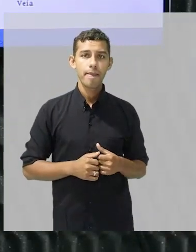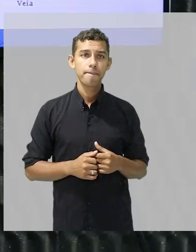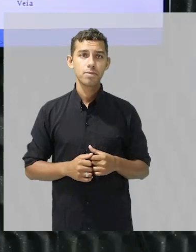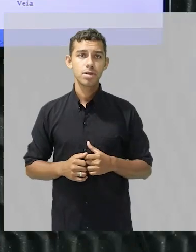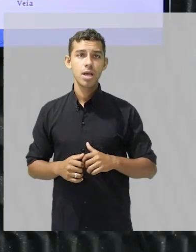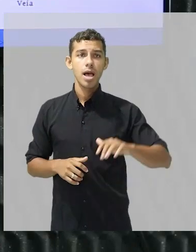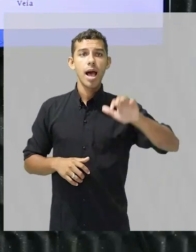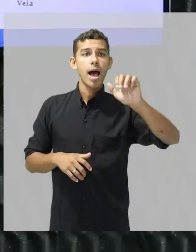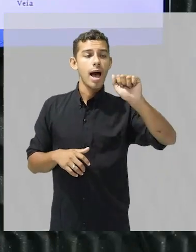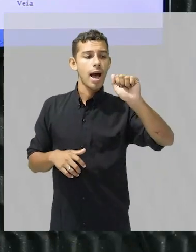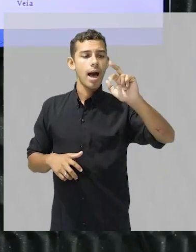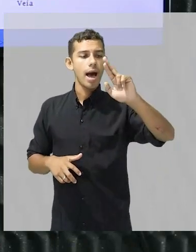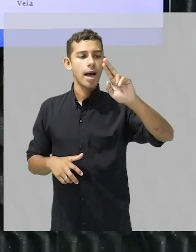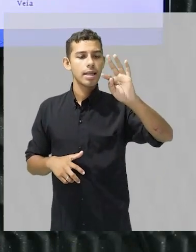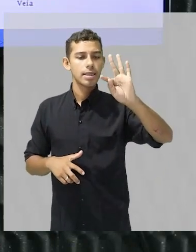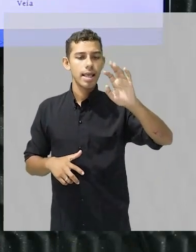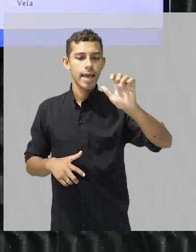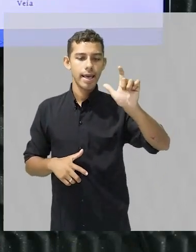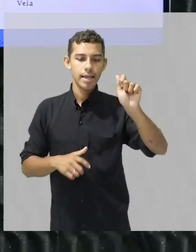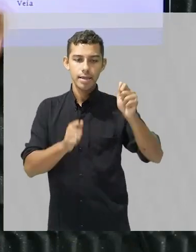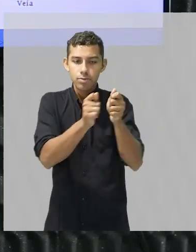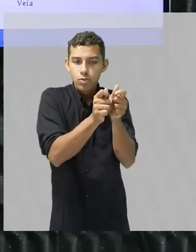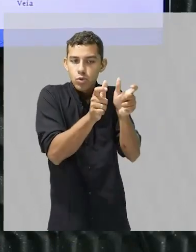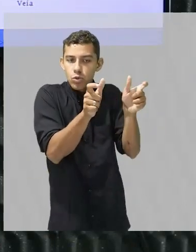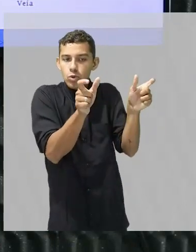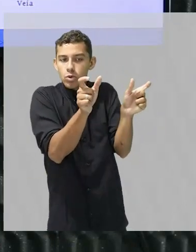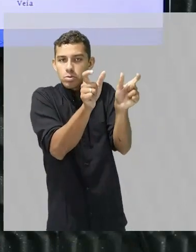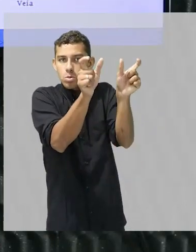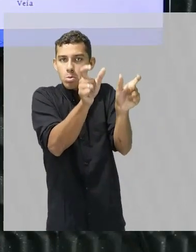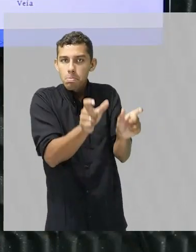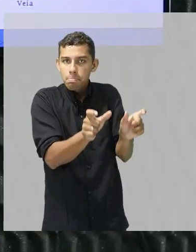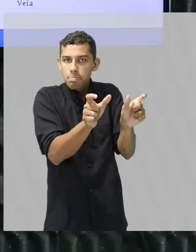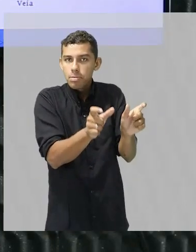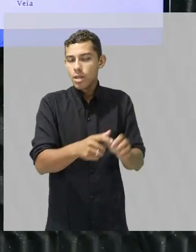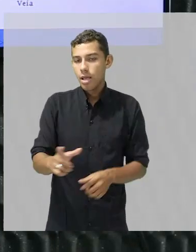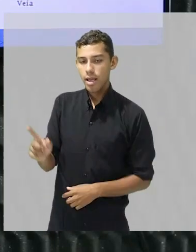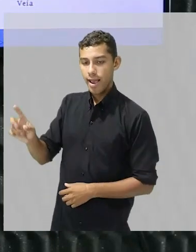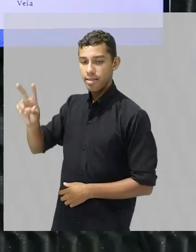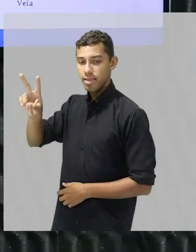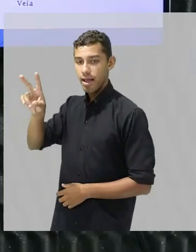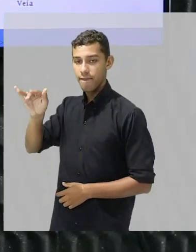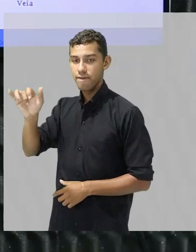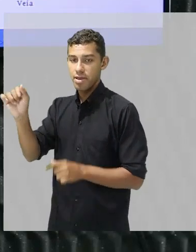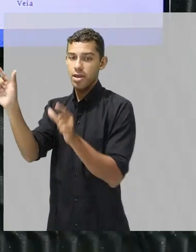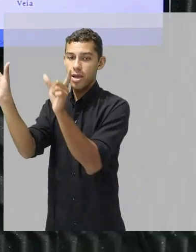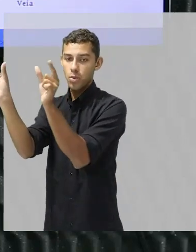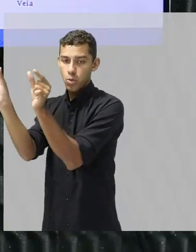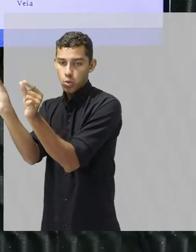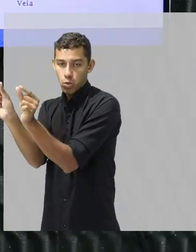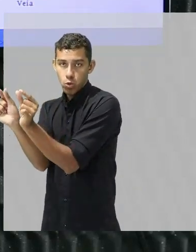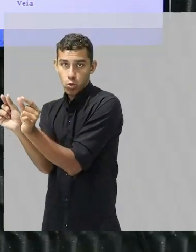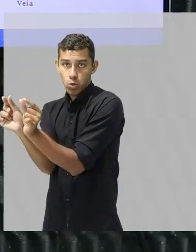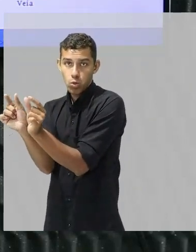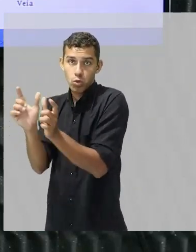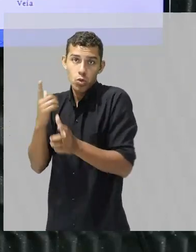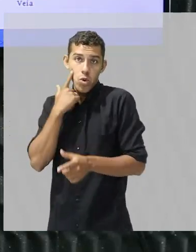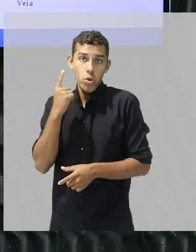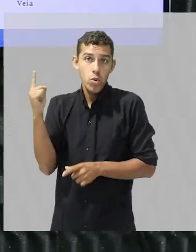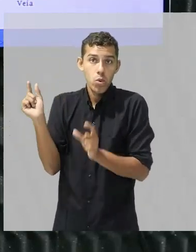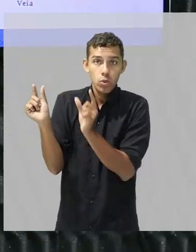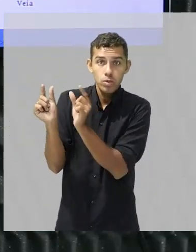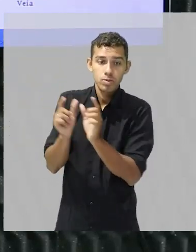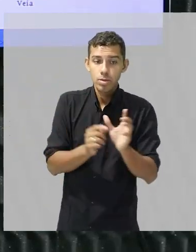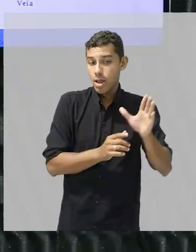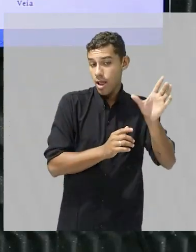artéria comparada com as paredes de uma veia, tá? A da artéria, ela tem uma parede